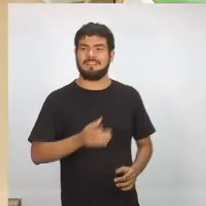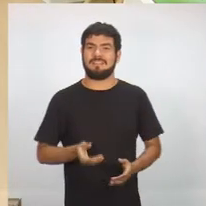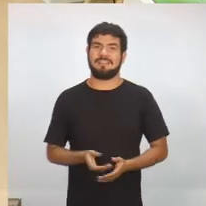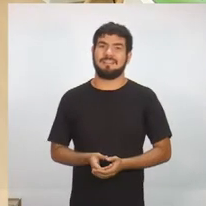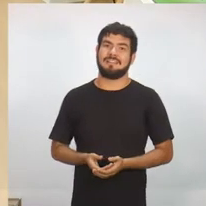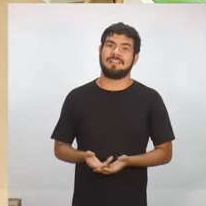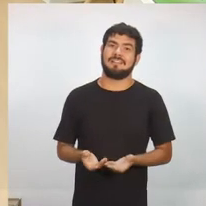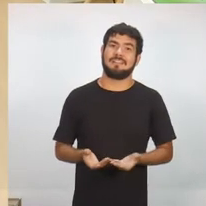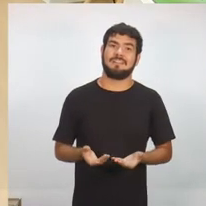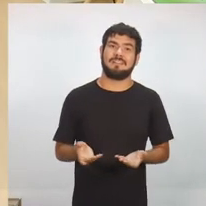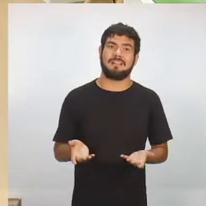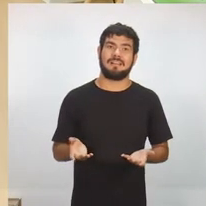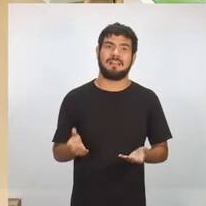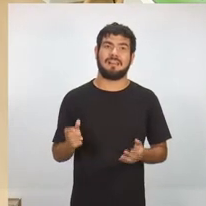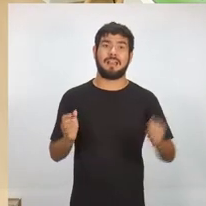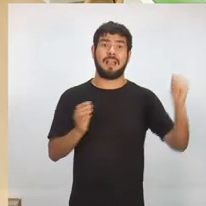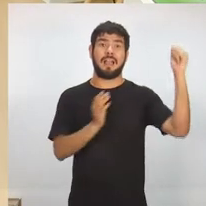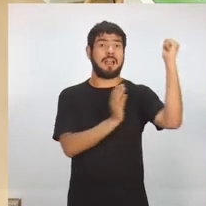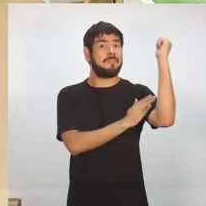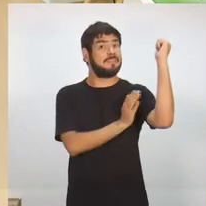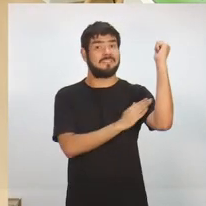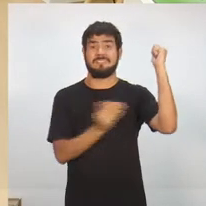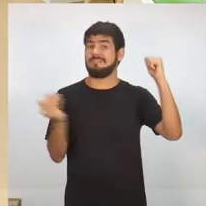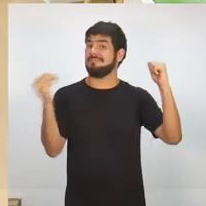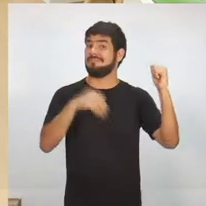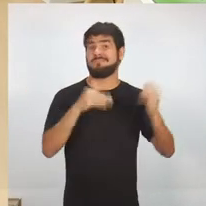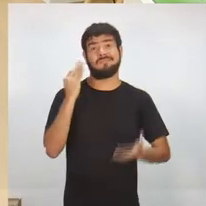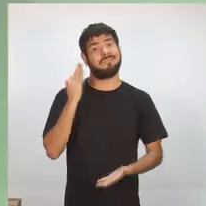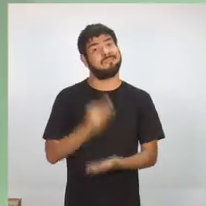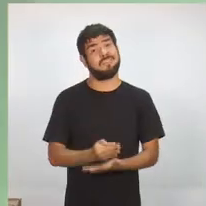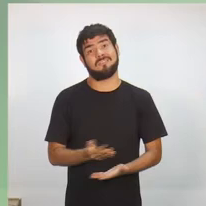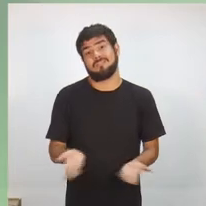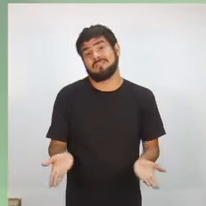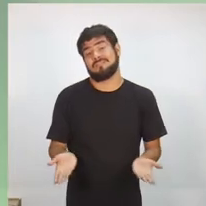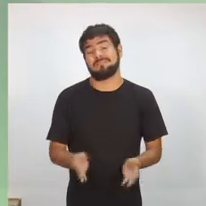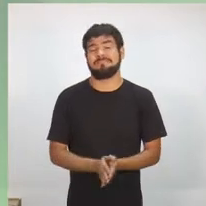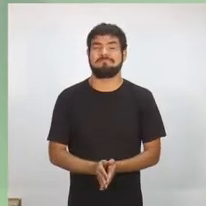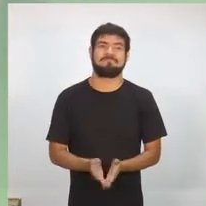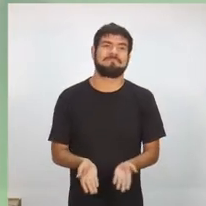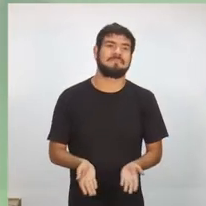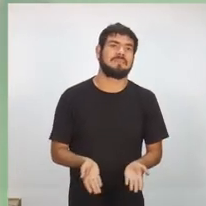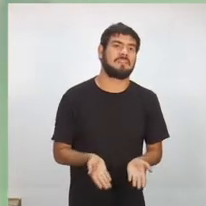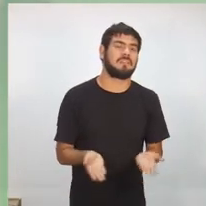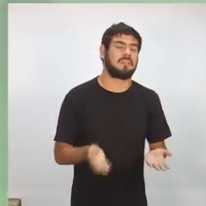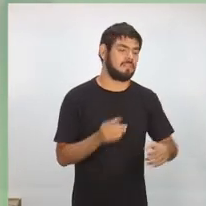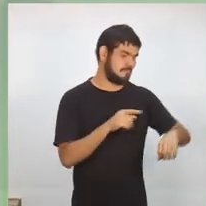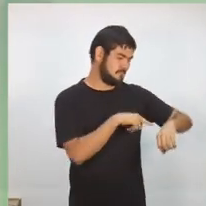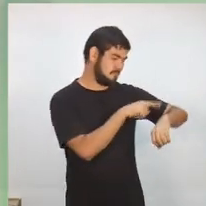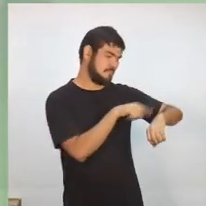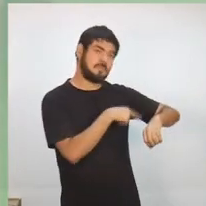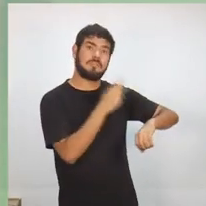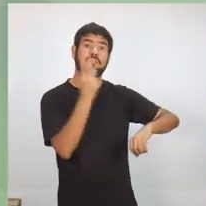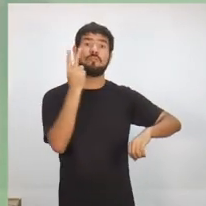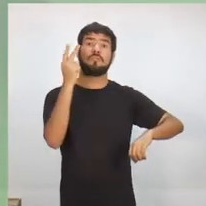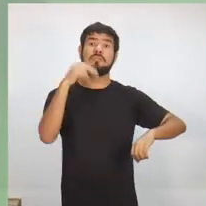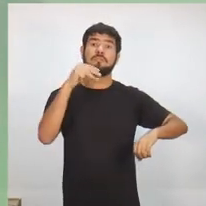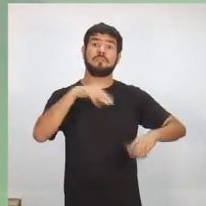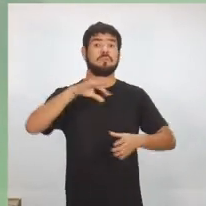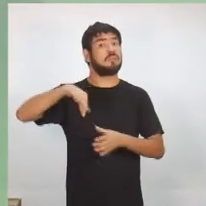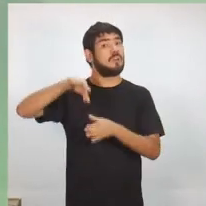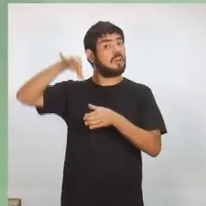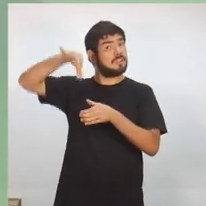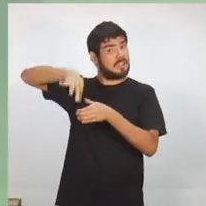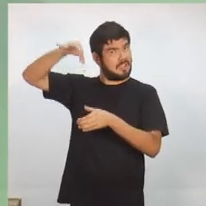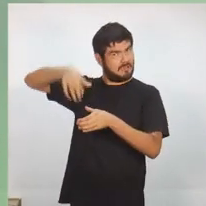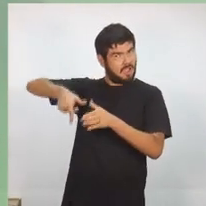e o candidato Amazonino Mendes não compareceu a esse debate. Vamos lá colocar o nosso cronômetro na tela, de acordo com o sorteio que